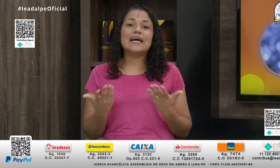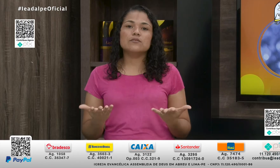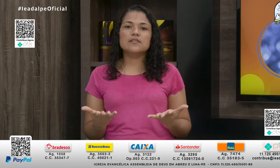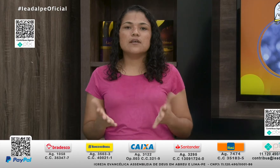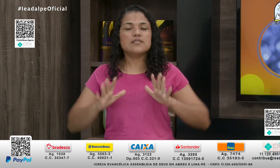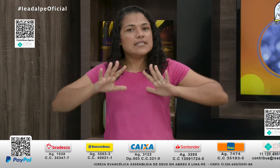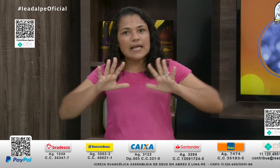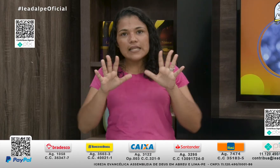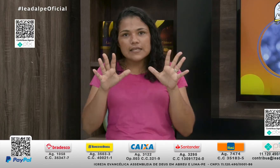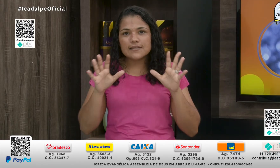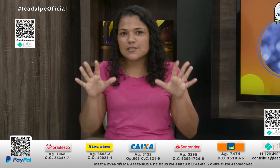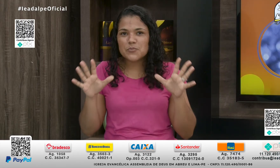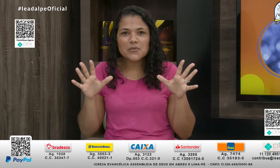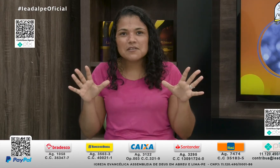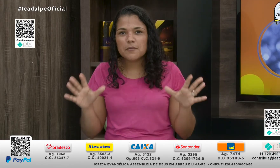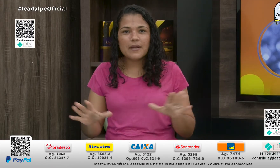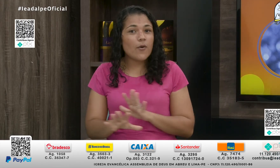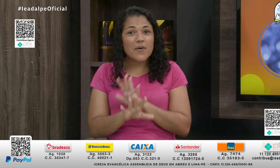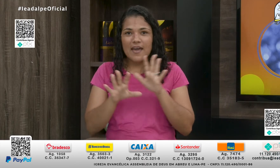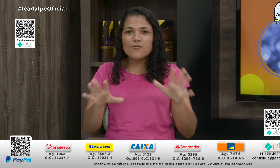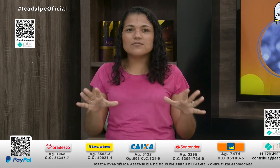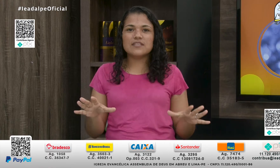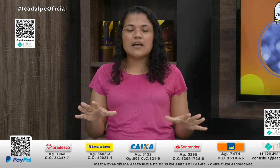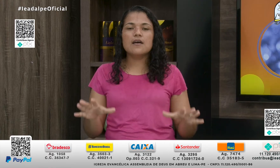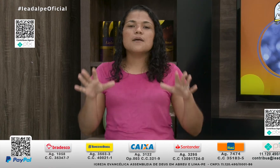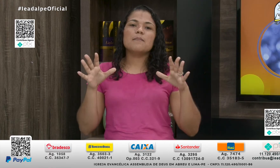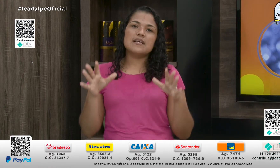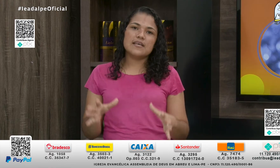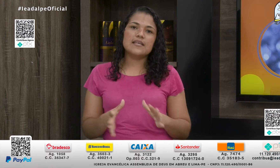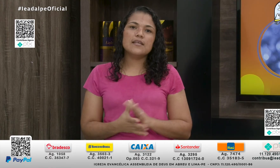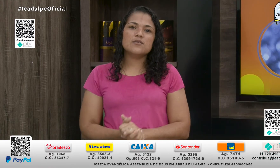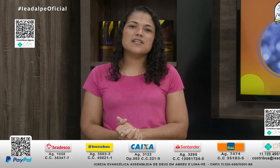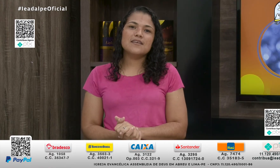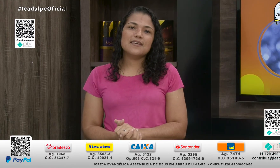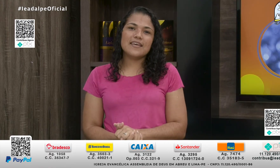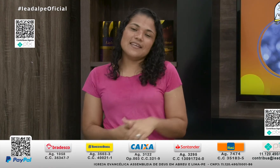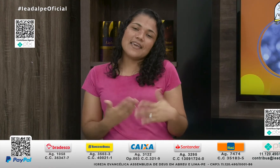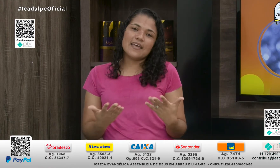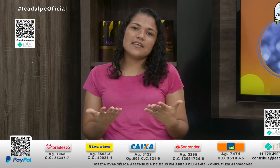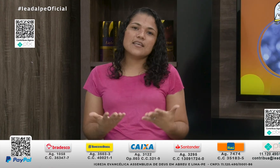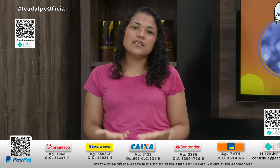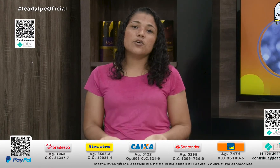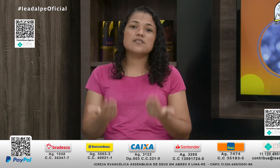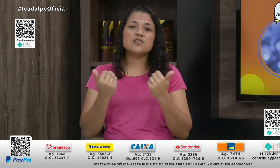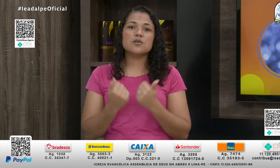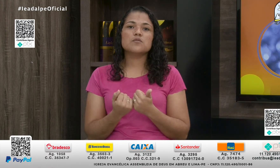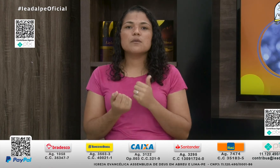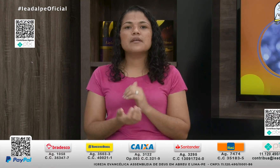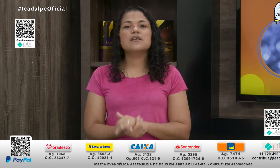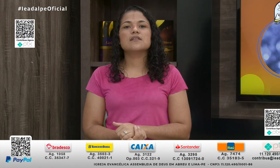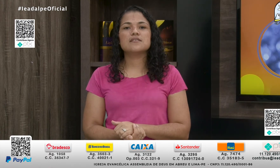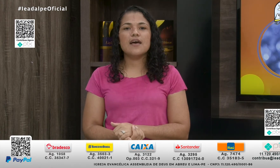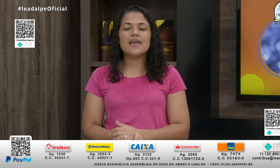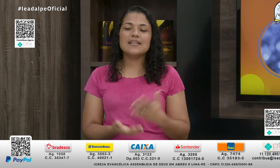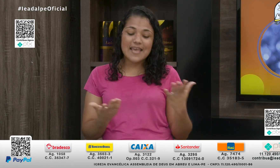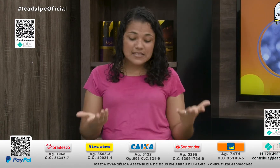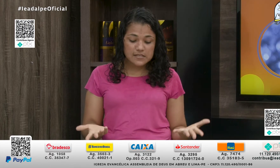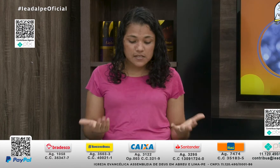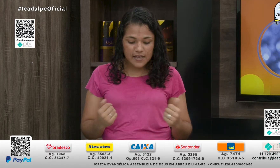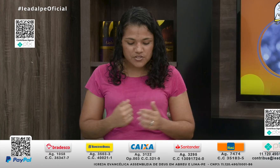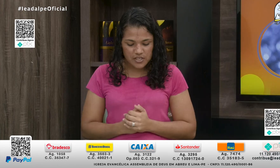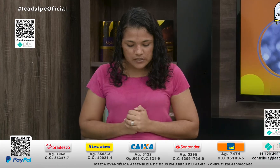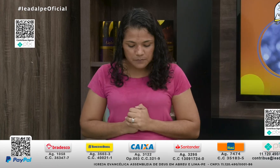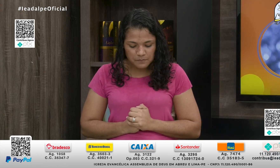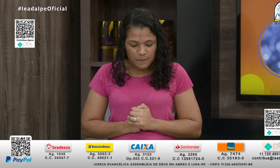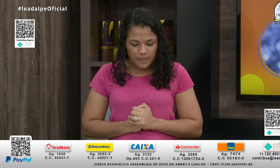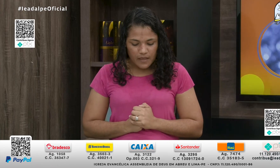e o cuidado de Deus ele tá ali, tá disponível para qualquer um, tá? Mas aí Deus ele quer, né, que nós sejamos obedientes a ele. E é